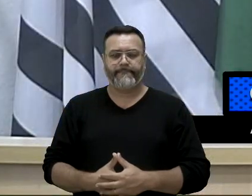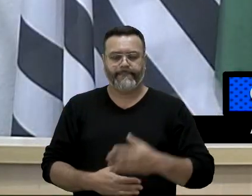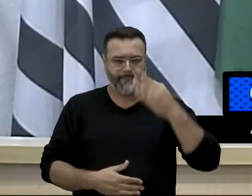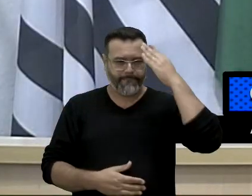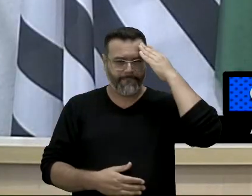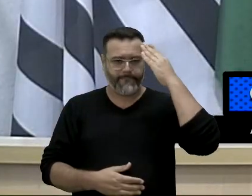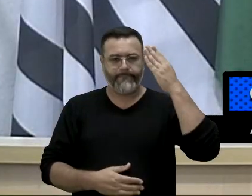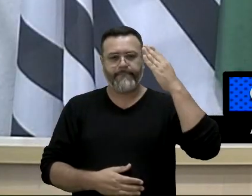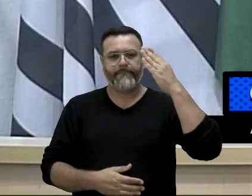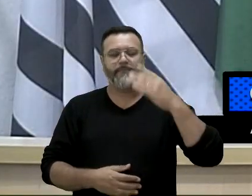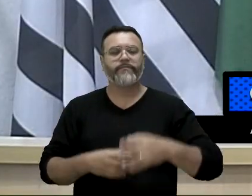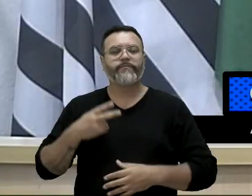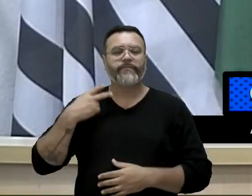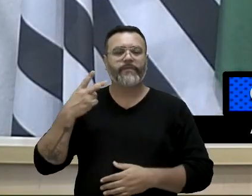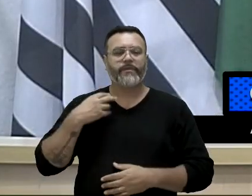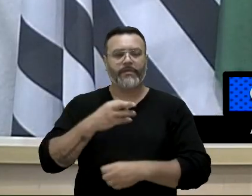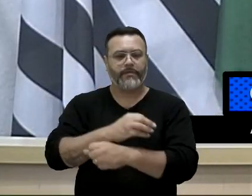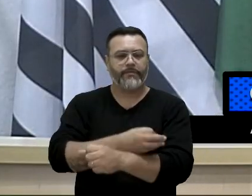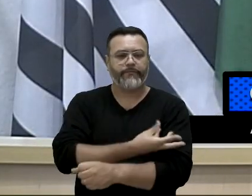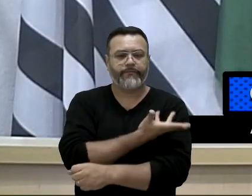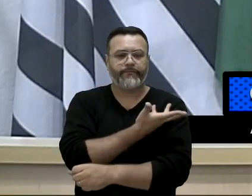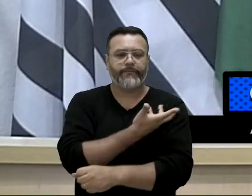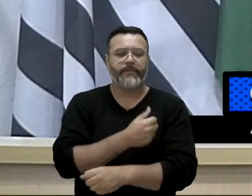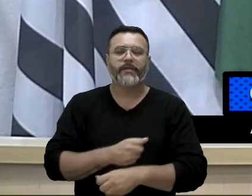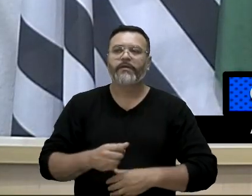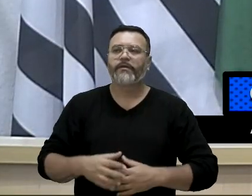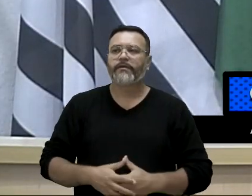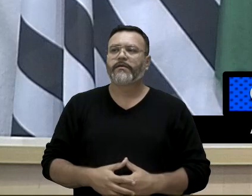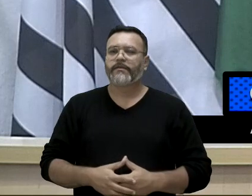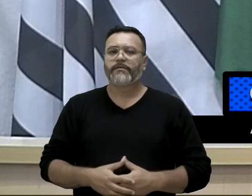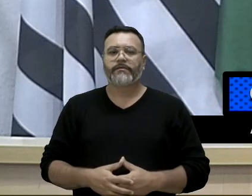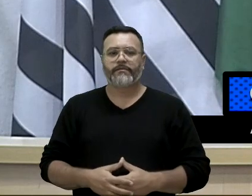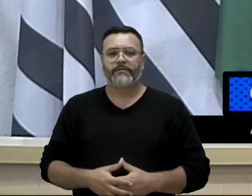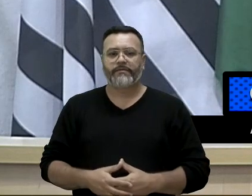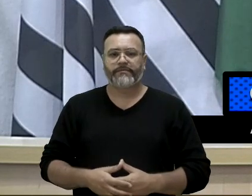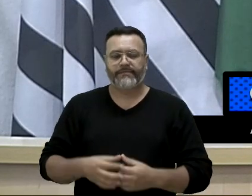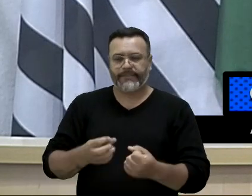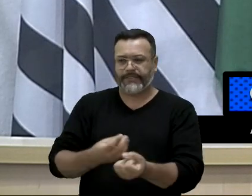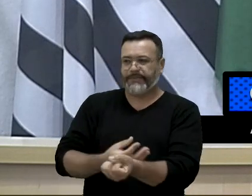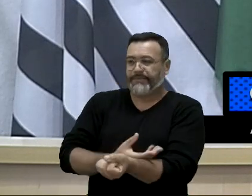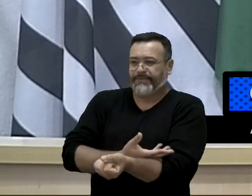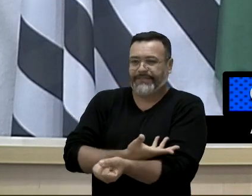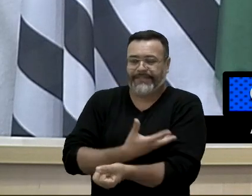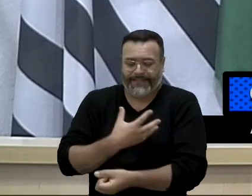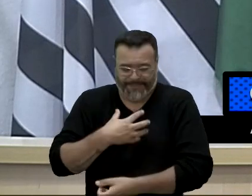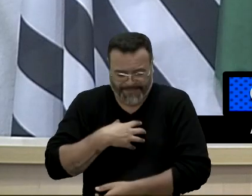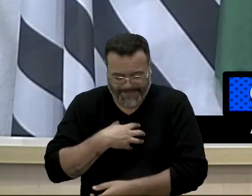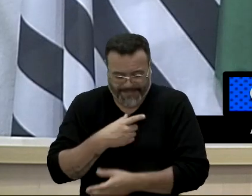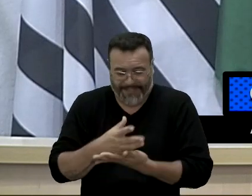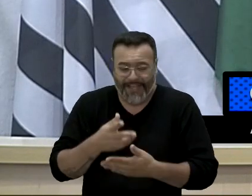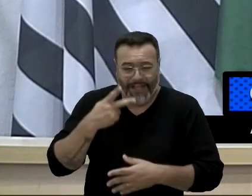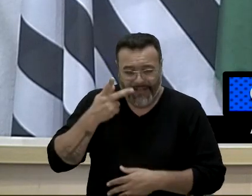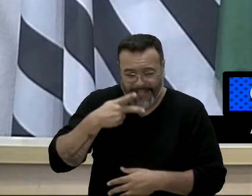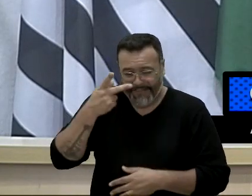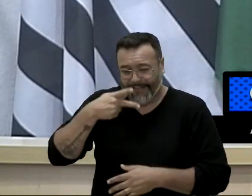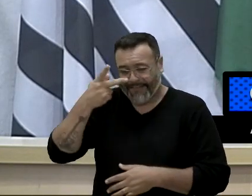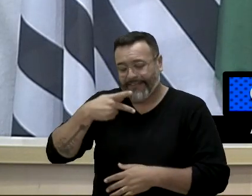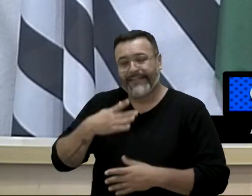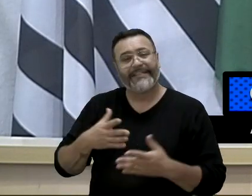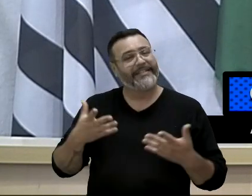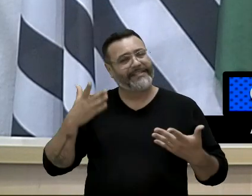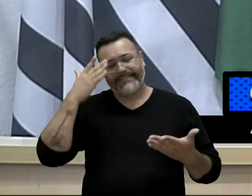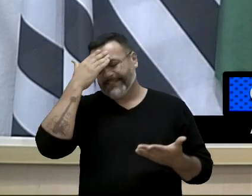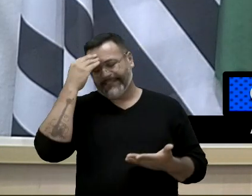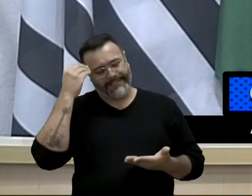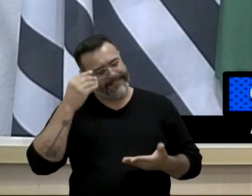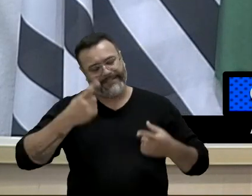Obrigada, vereadora Thalita, pela oportunidade de poder votarmos. Acabei me emocionando no começo, falei tanto de mim, esqueci de falar um pouco de políticas